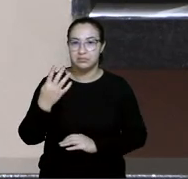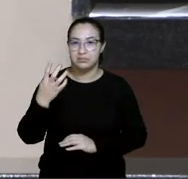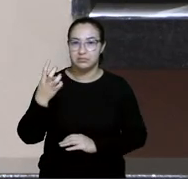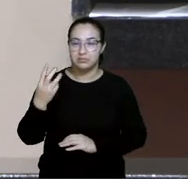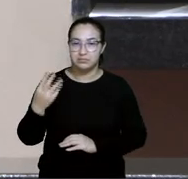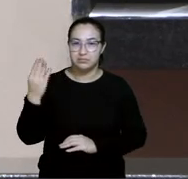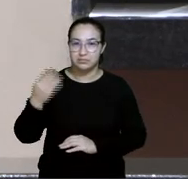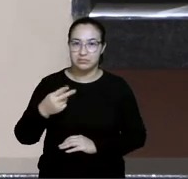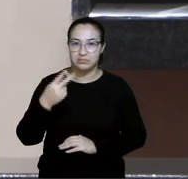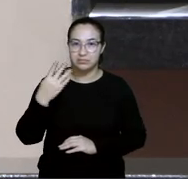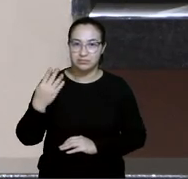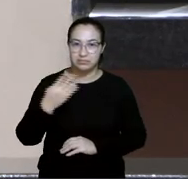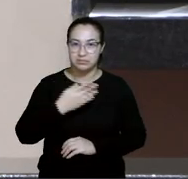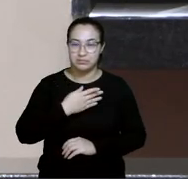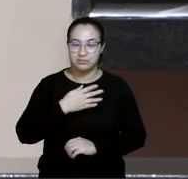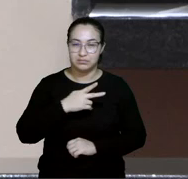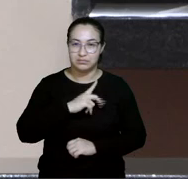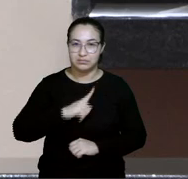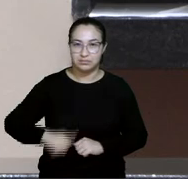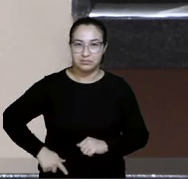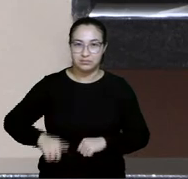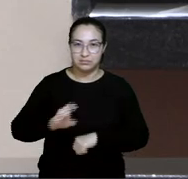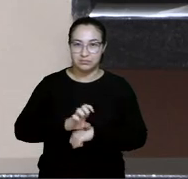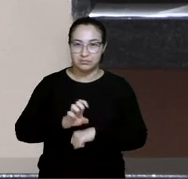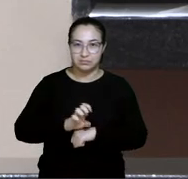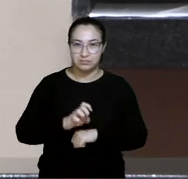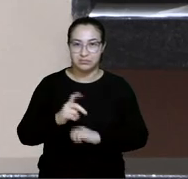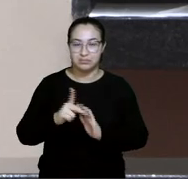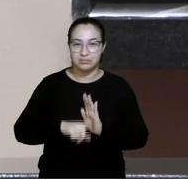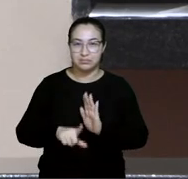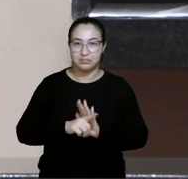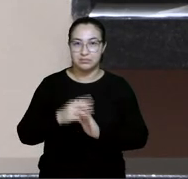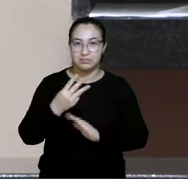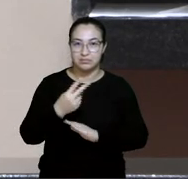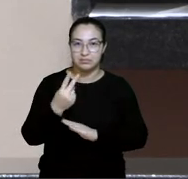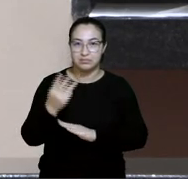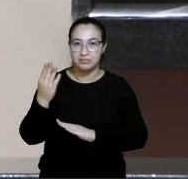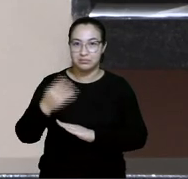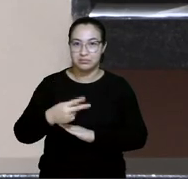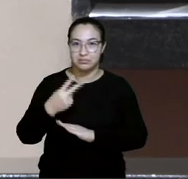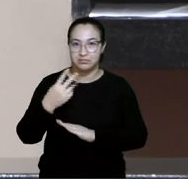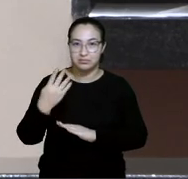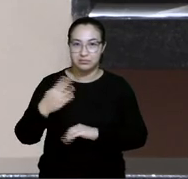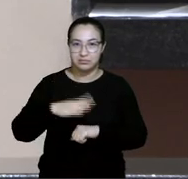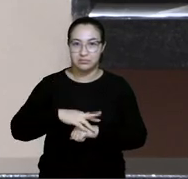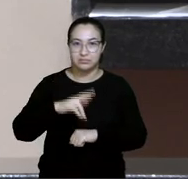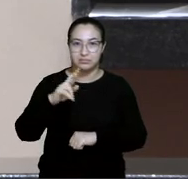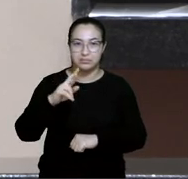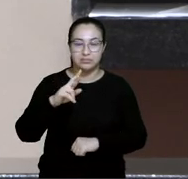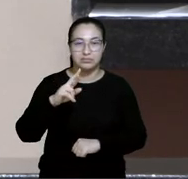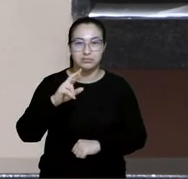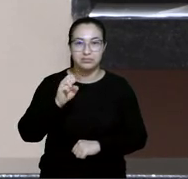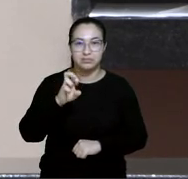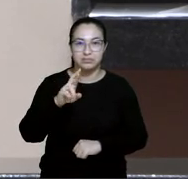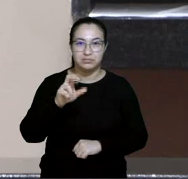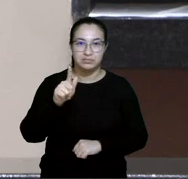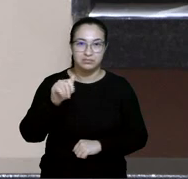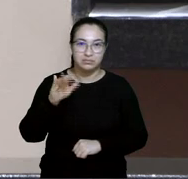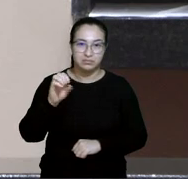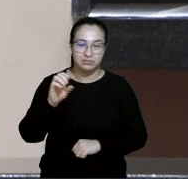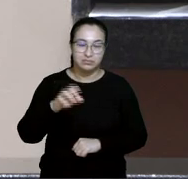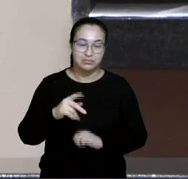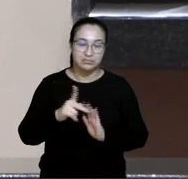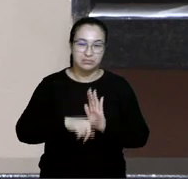343-2024, autoria Governador de Estado. Projeto de lei 32-2024, autor Deputado Sérgio Mota. Projeto de